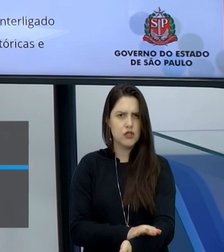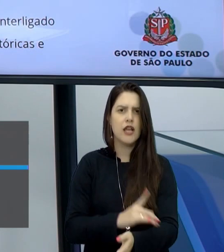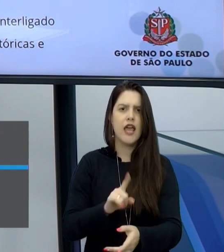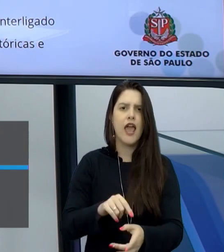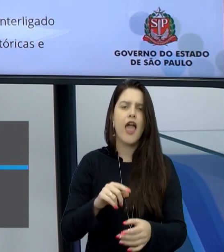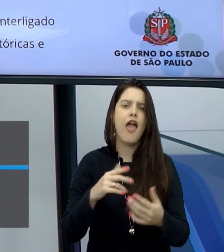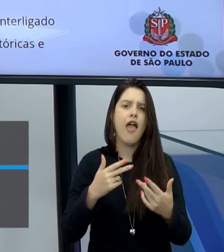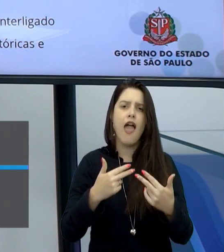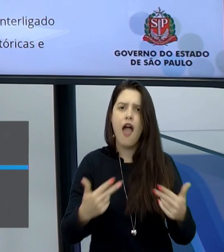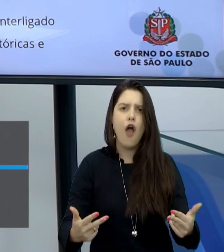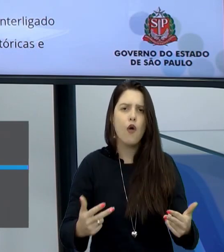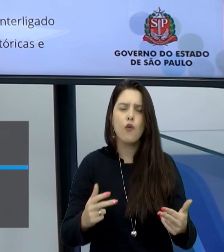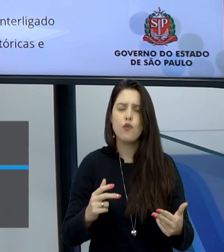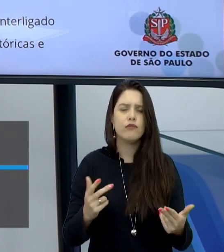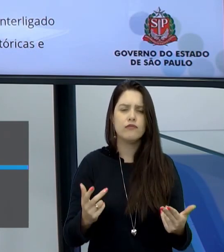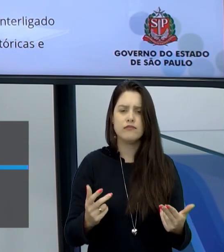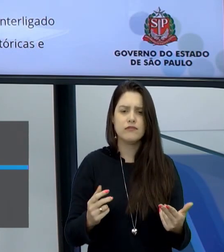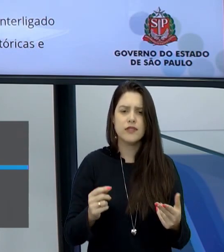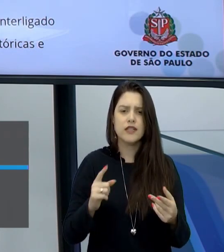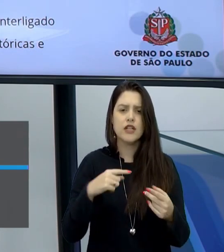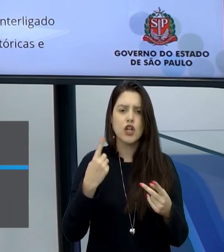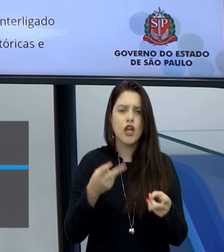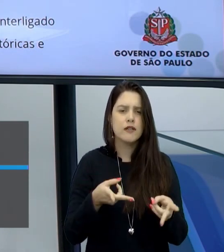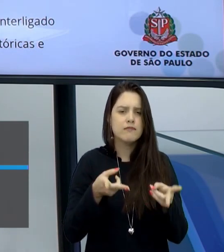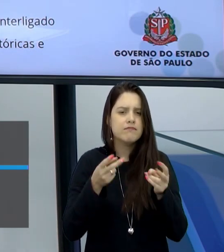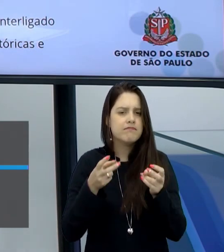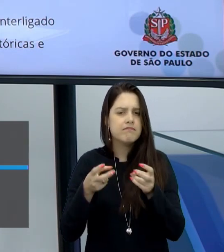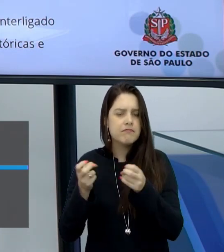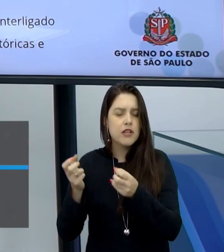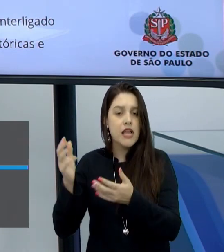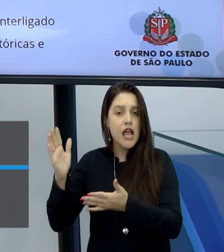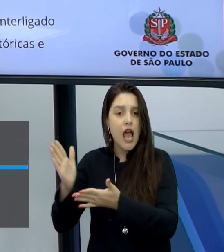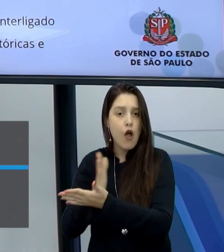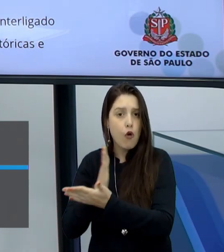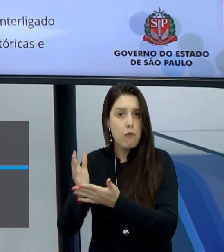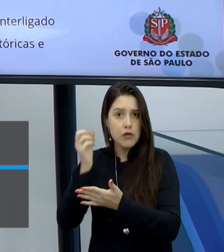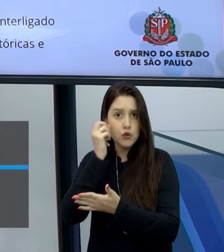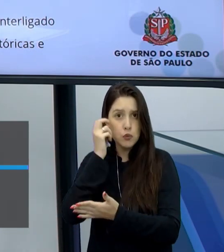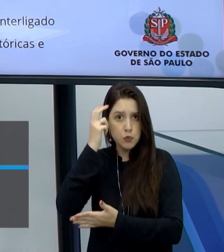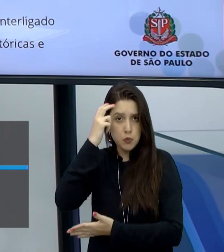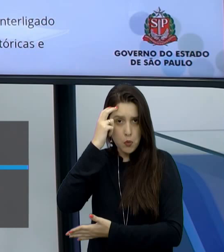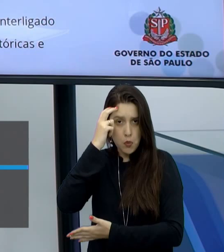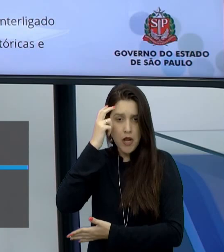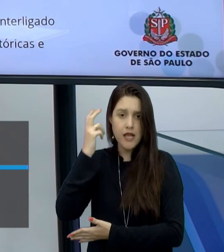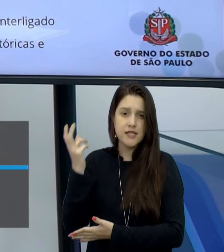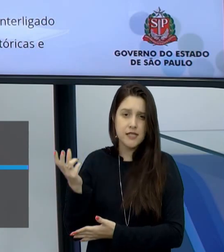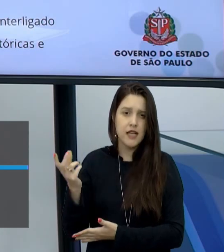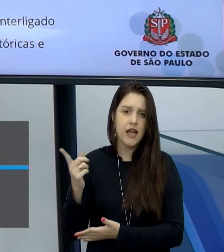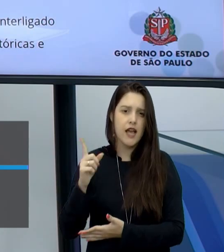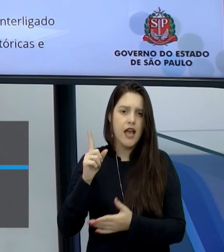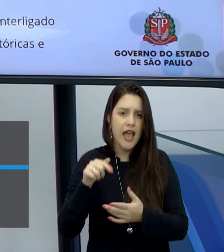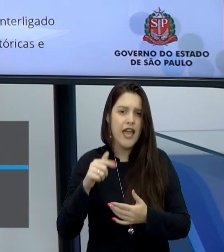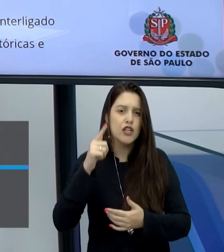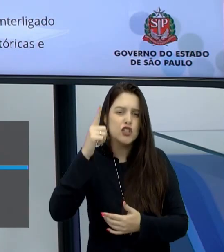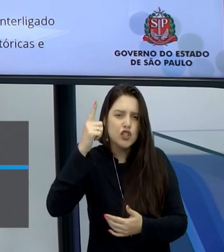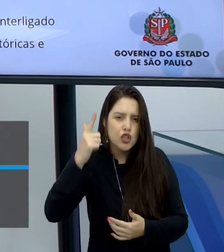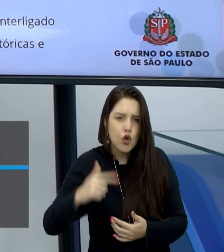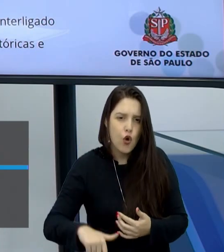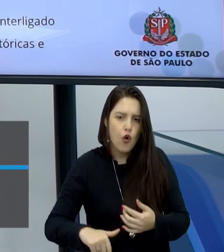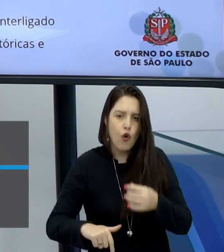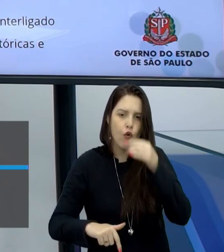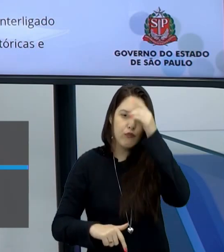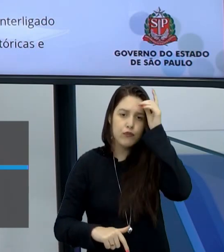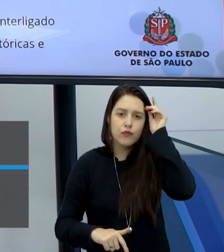sobre etnocentrismo. Então, nós percebemos que algumas culturas, né, que é de